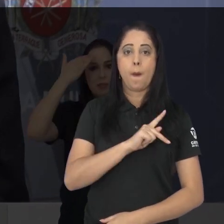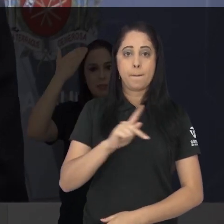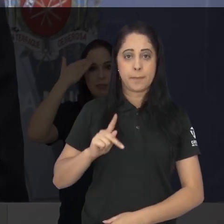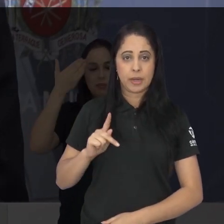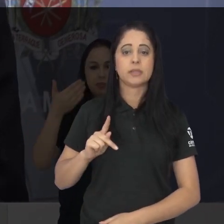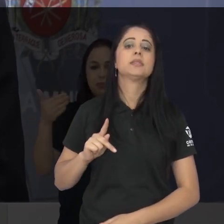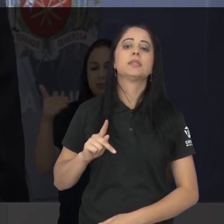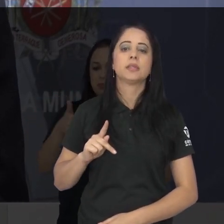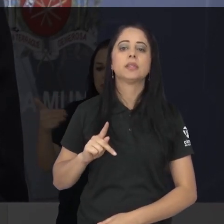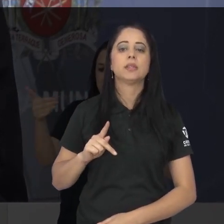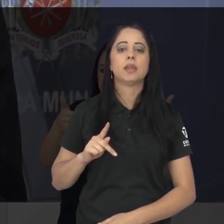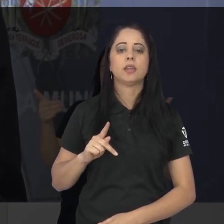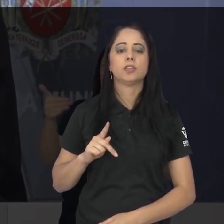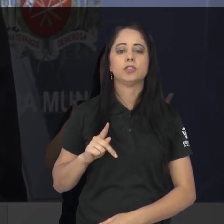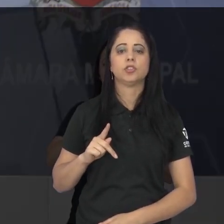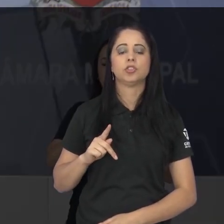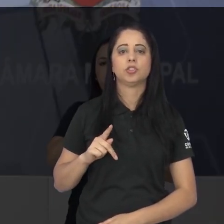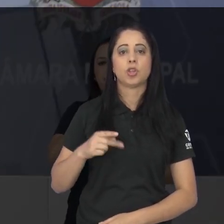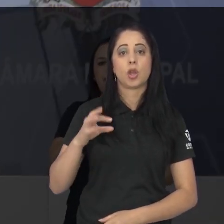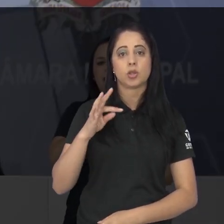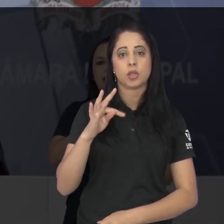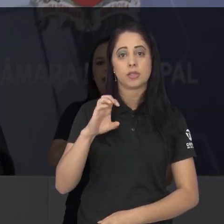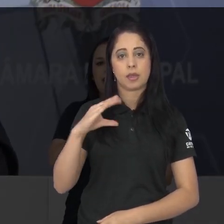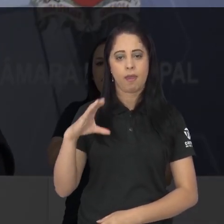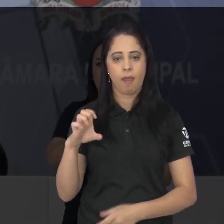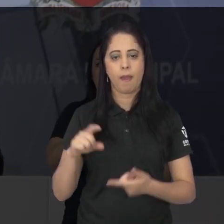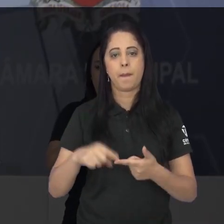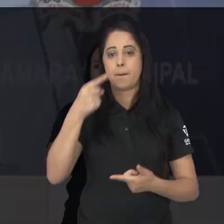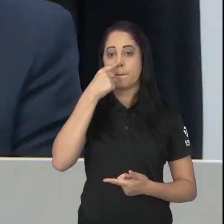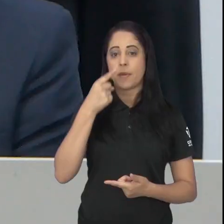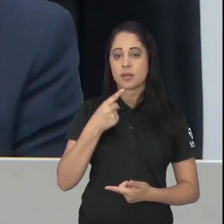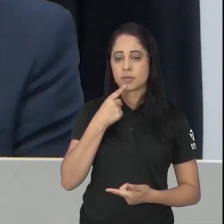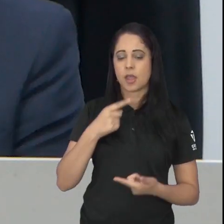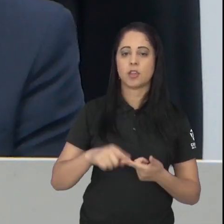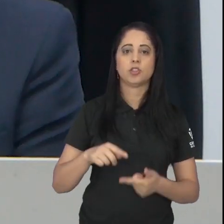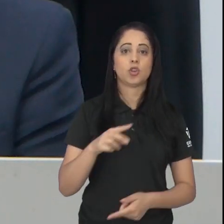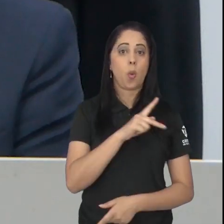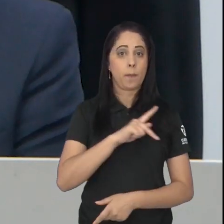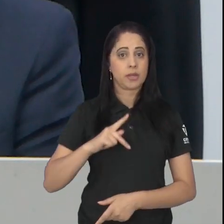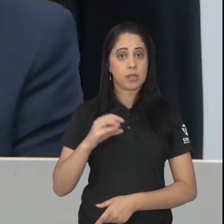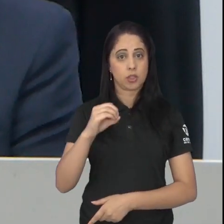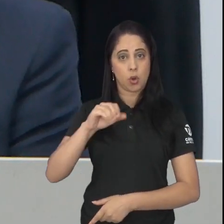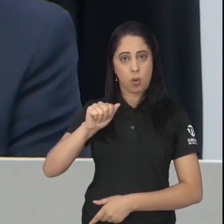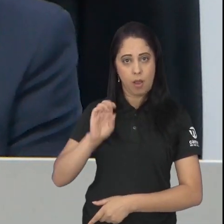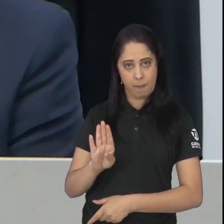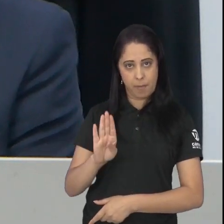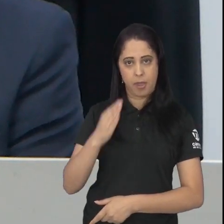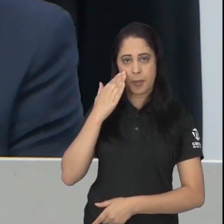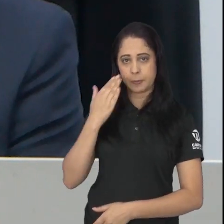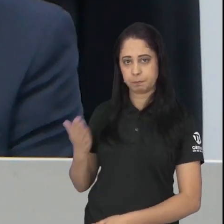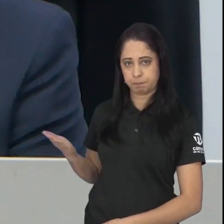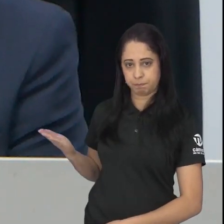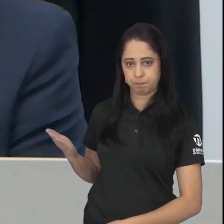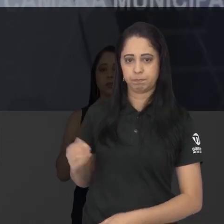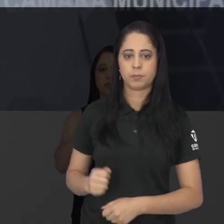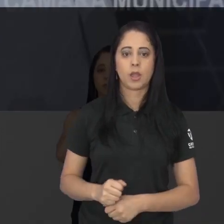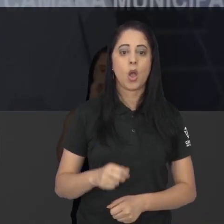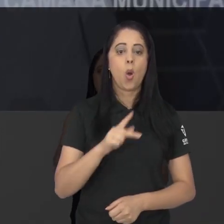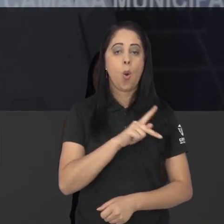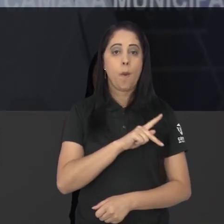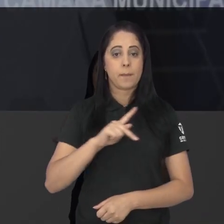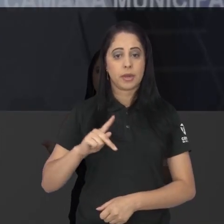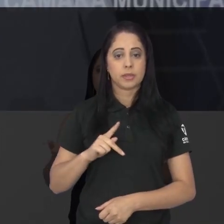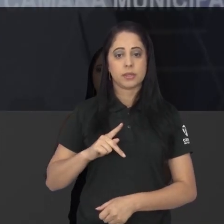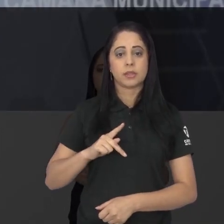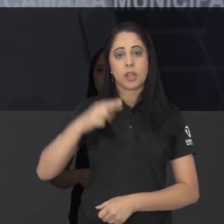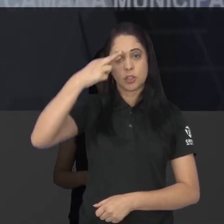do TCE de São Paulo, Dimas Ramalho, o prefeito Anderson Farias, o presidente do AB de São José, Marcelo Cagiura, o